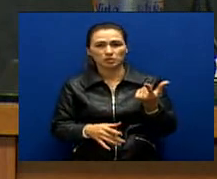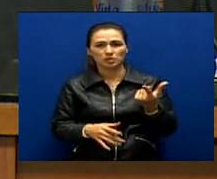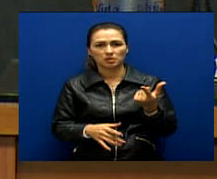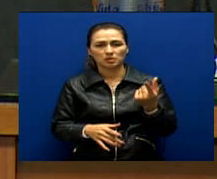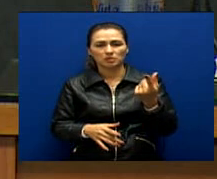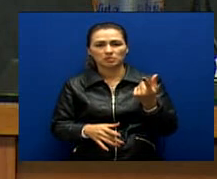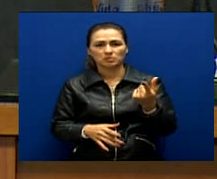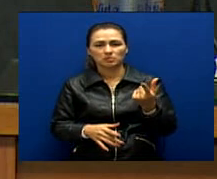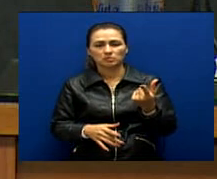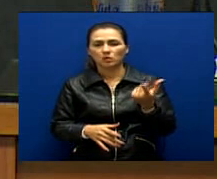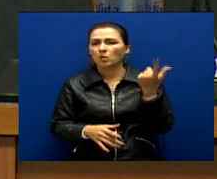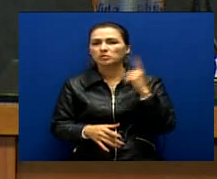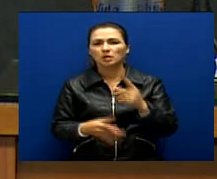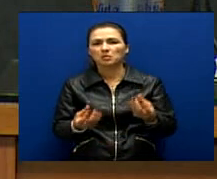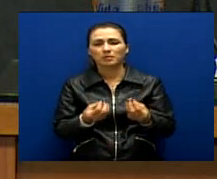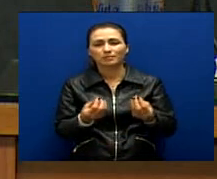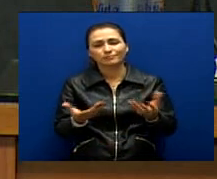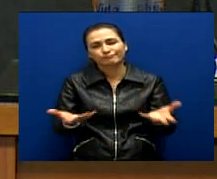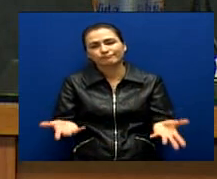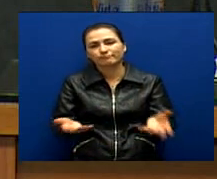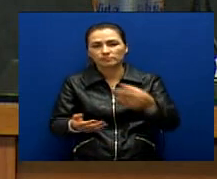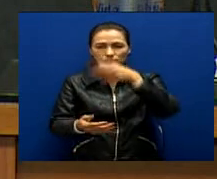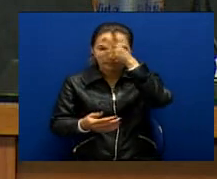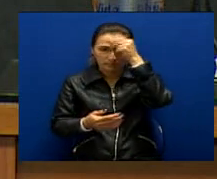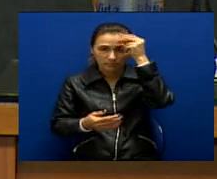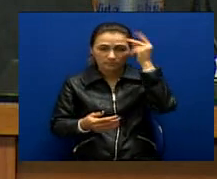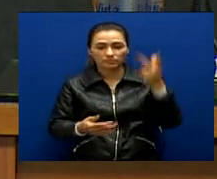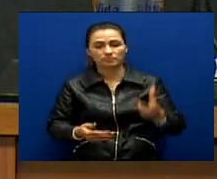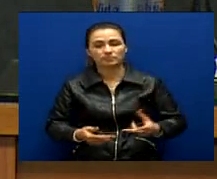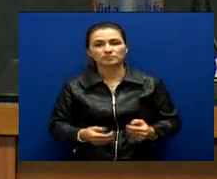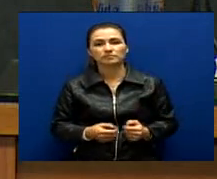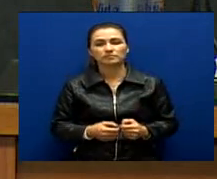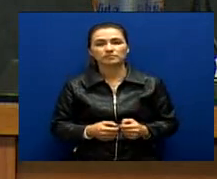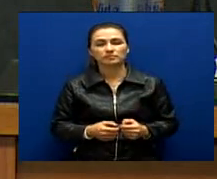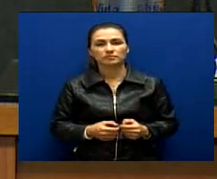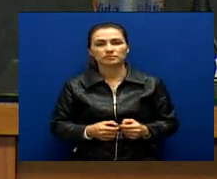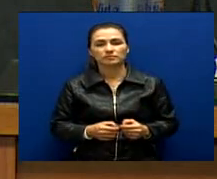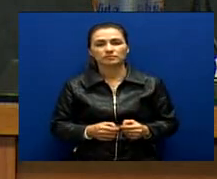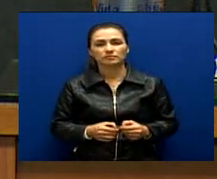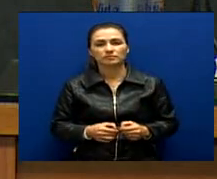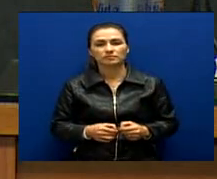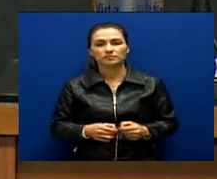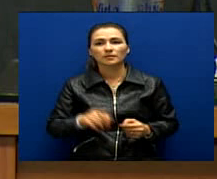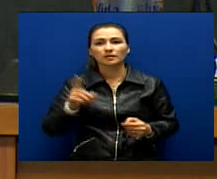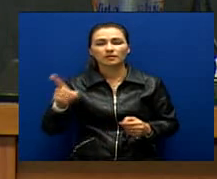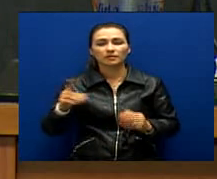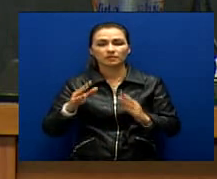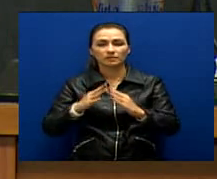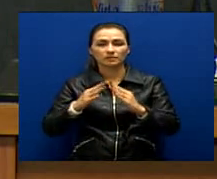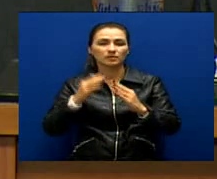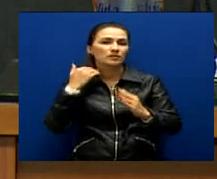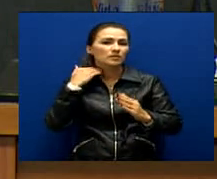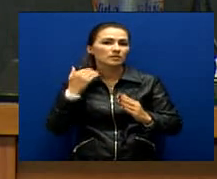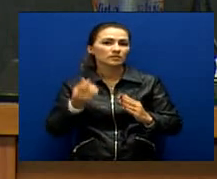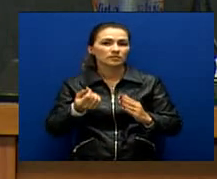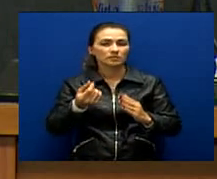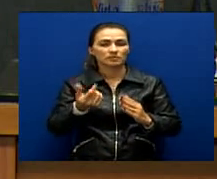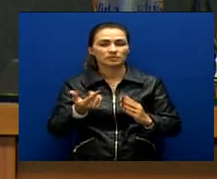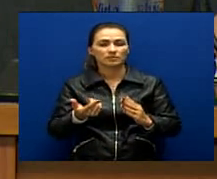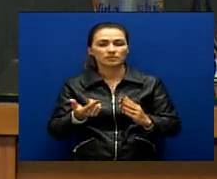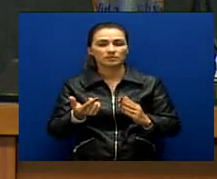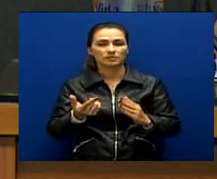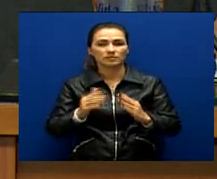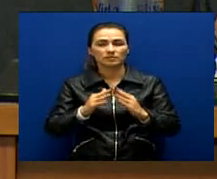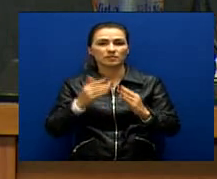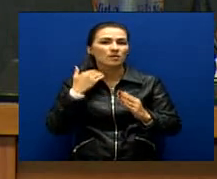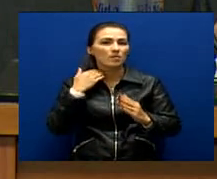não é um conselho de iluminados do banco central então quando